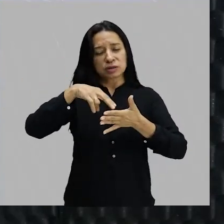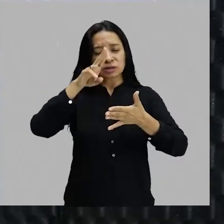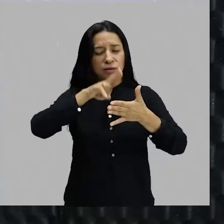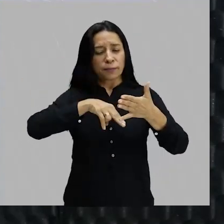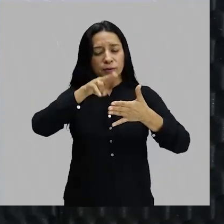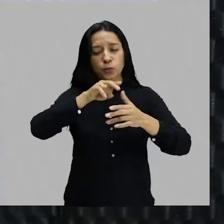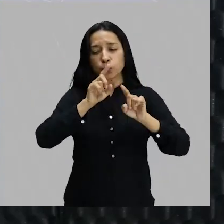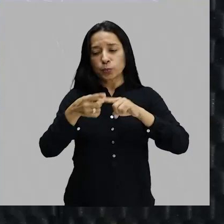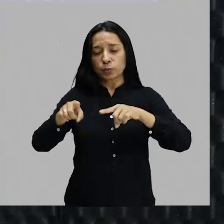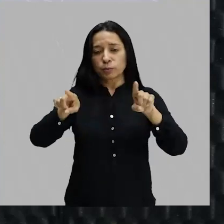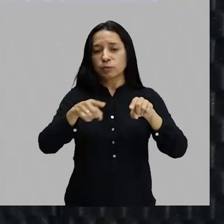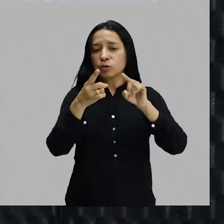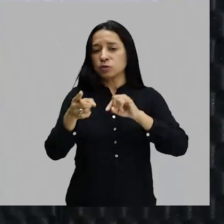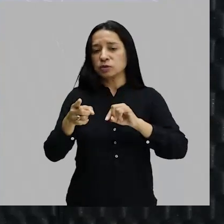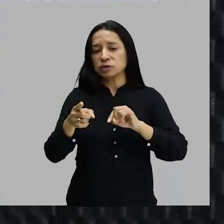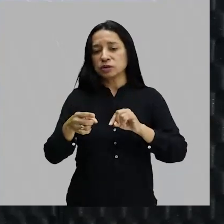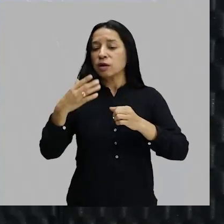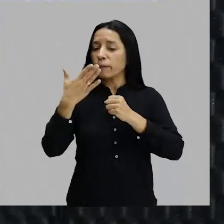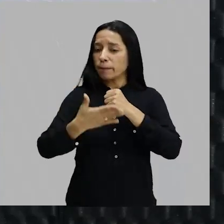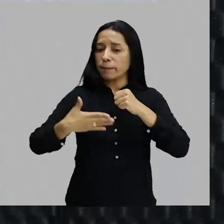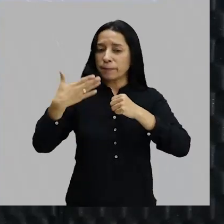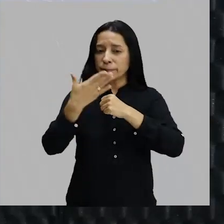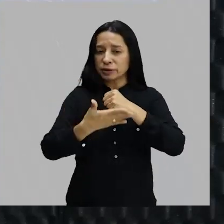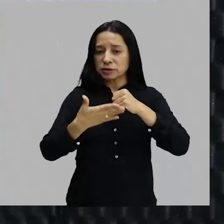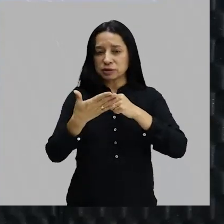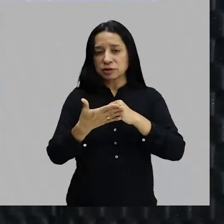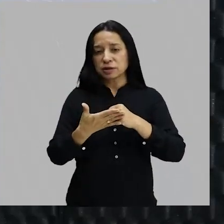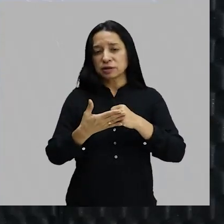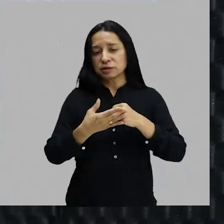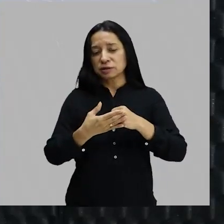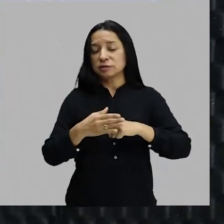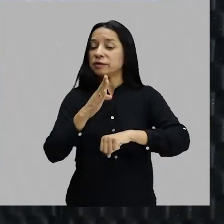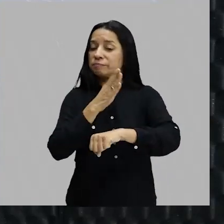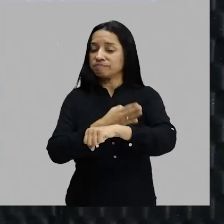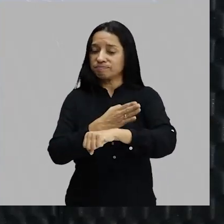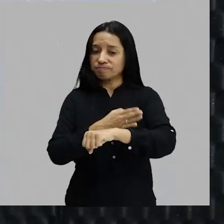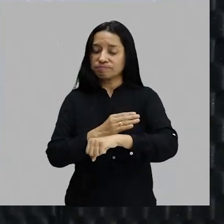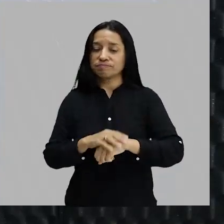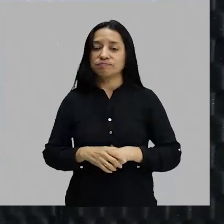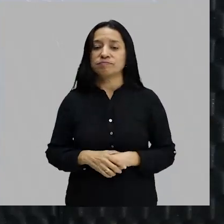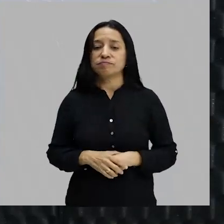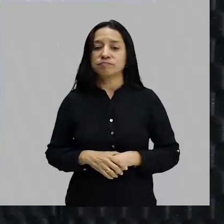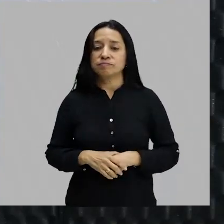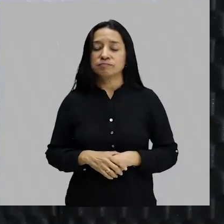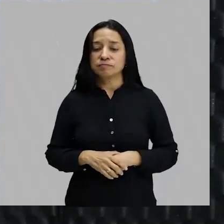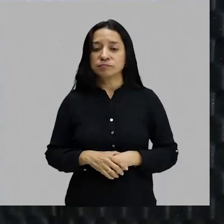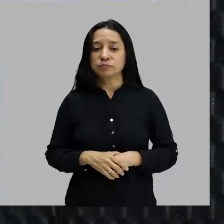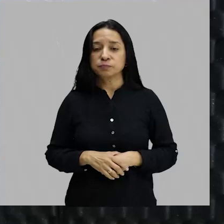pintura, música, são baseadas no que se faz na Idade Média. Interessante isso.